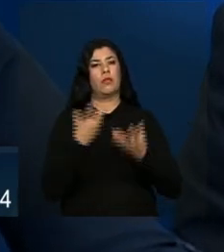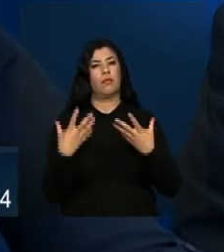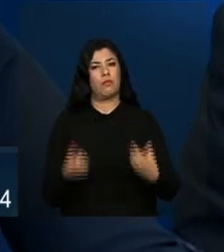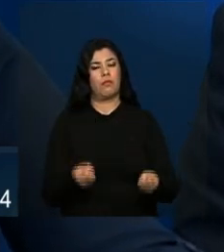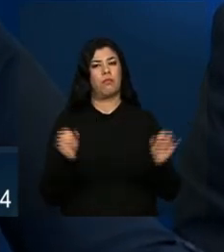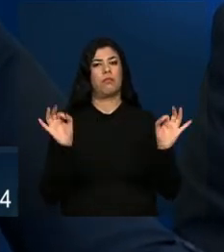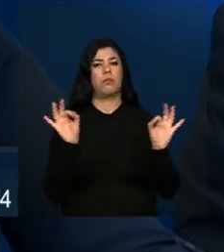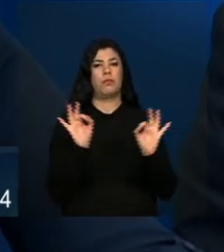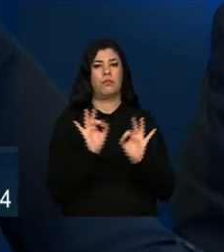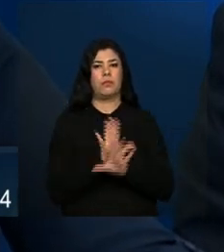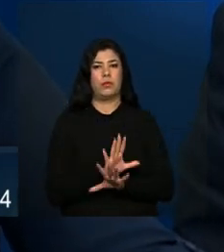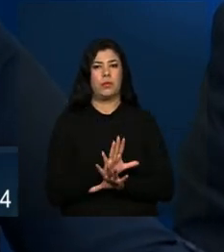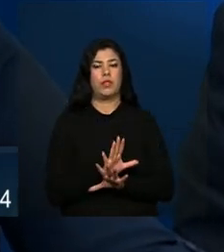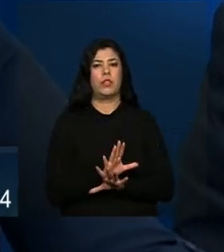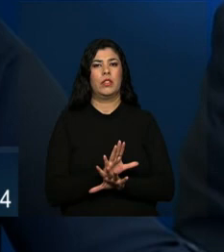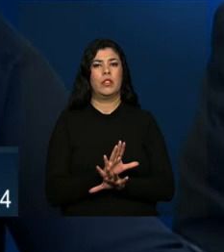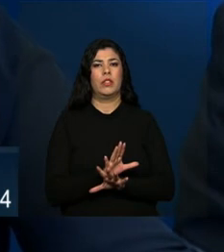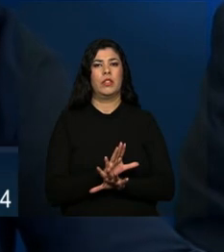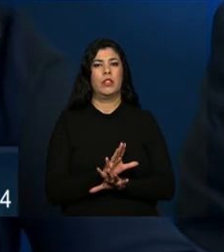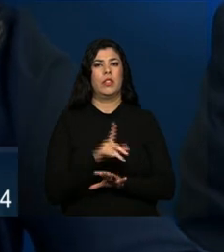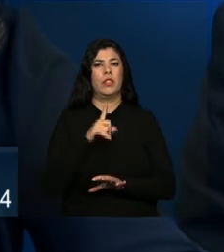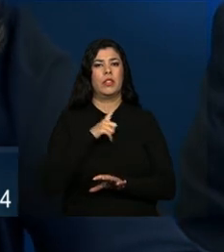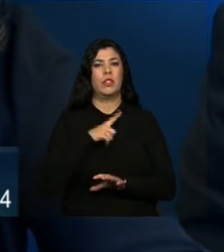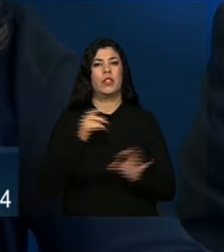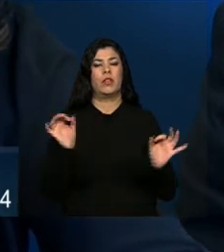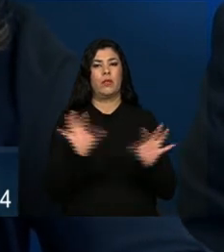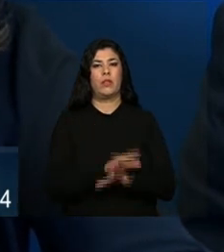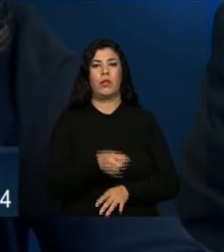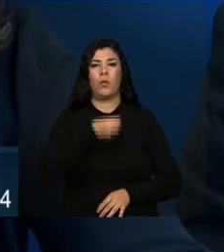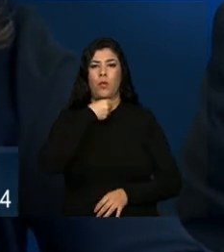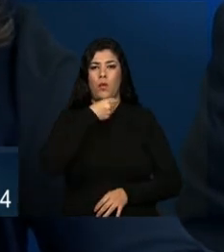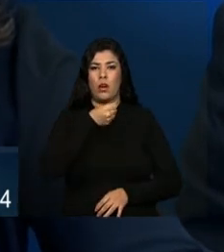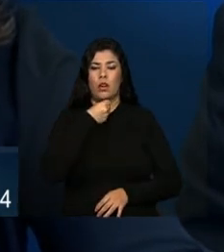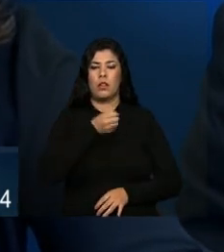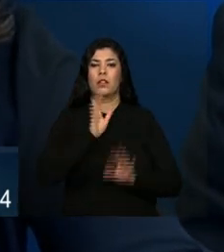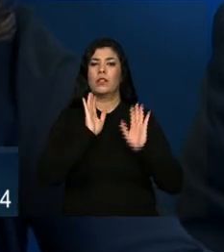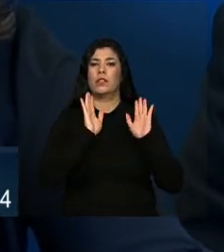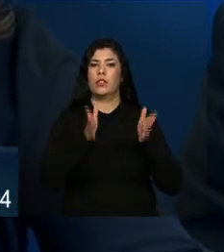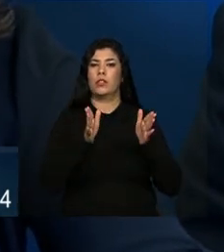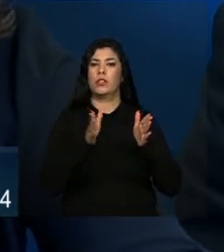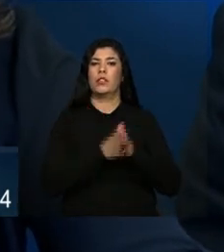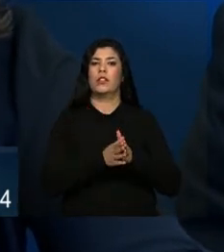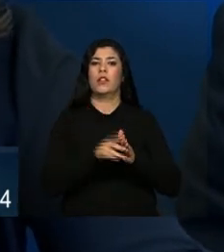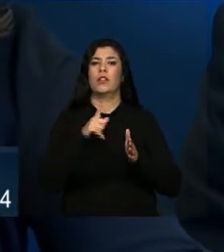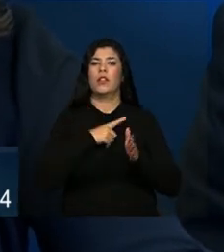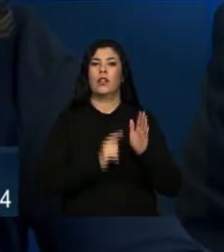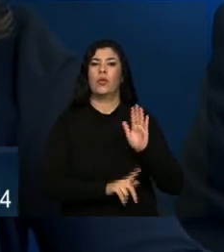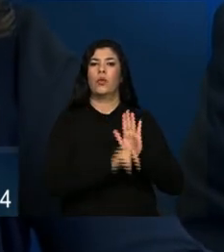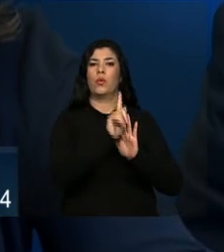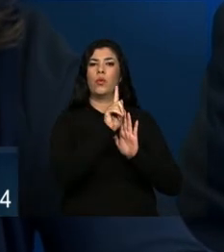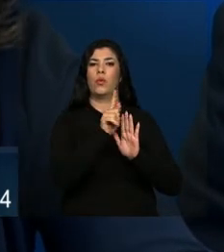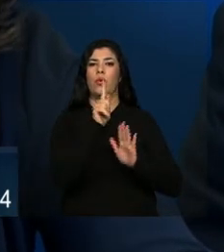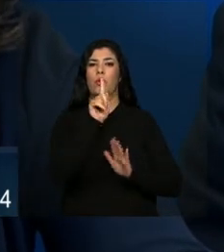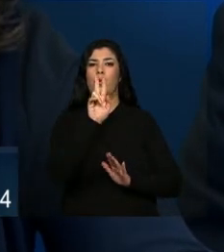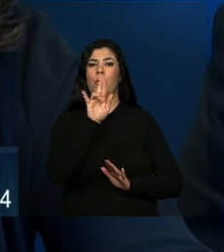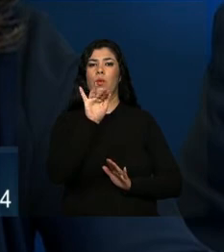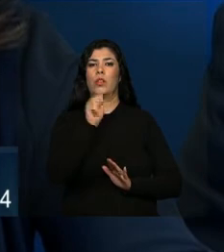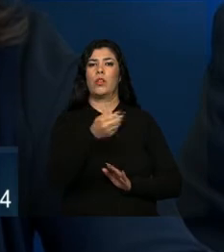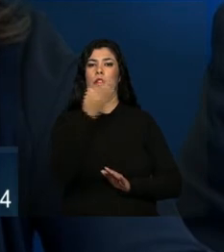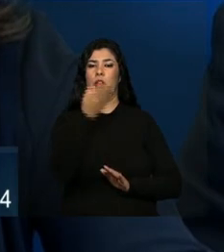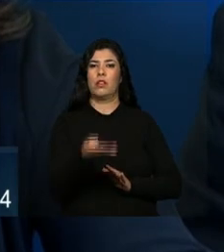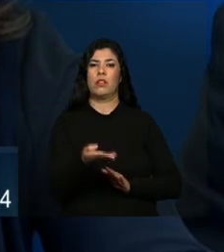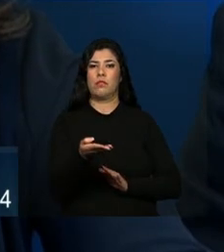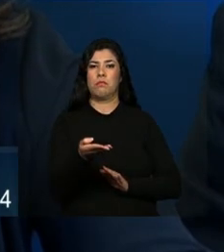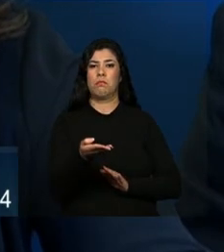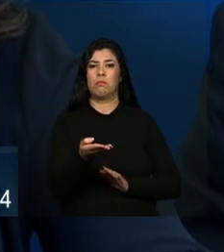o final dessa dessa dessa entrevista um dia que nós publicamos em alguns de vocês podem ter